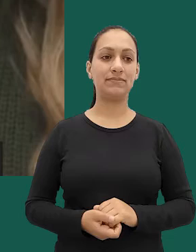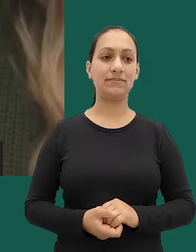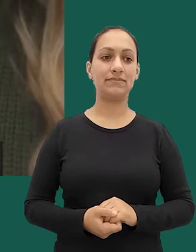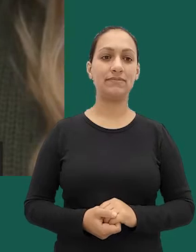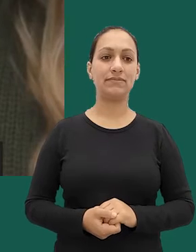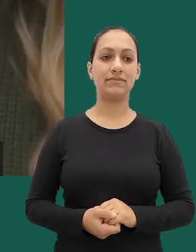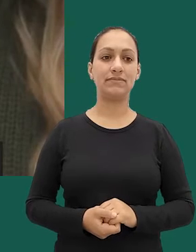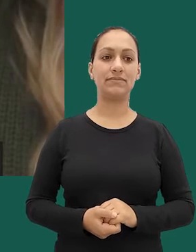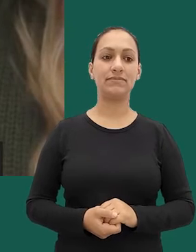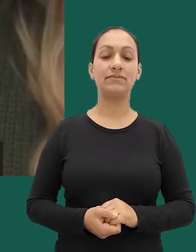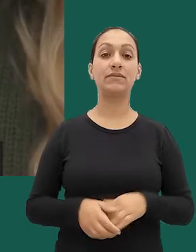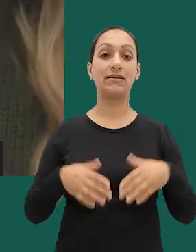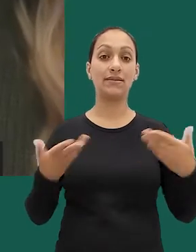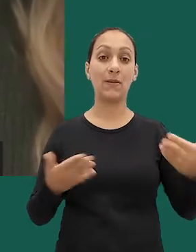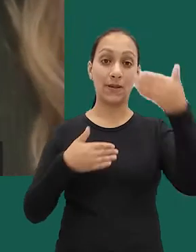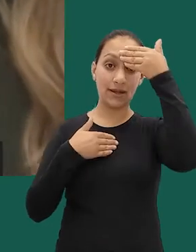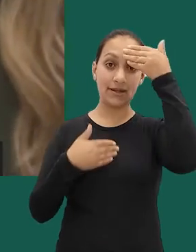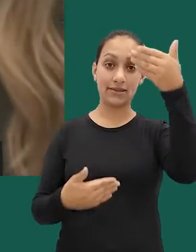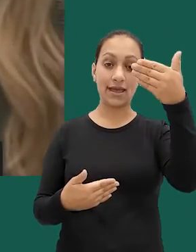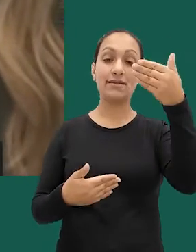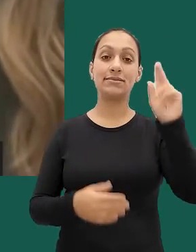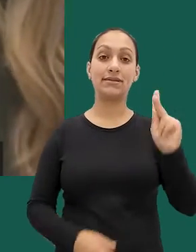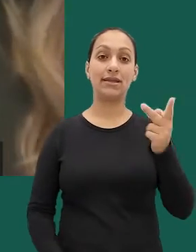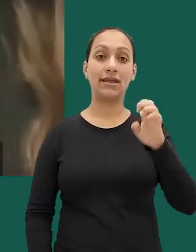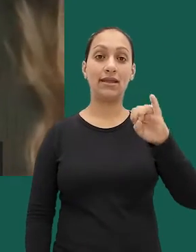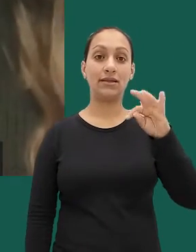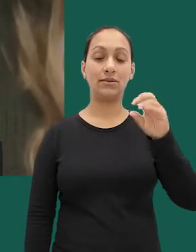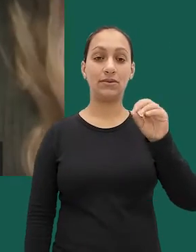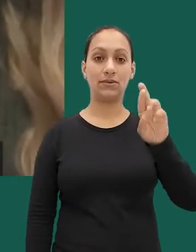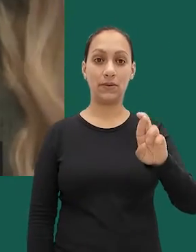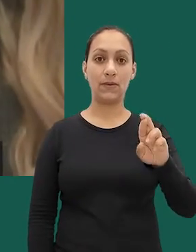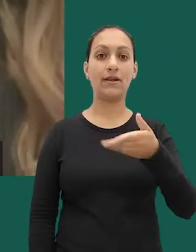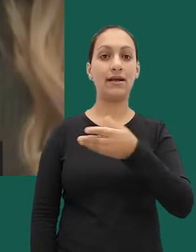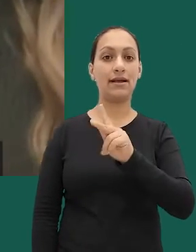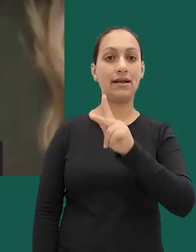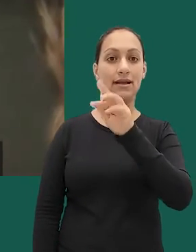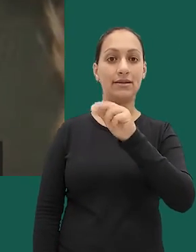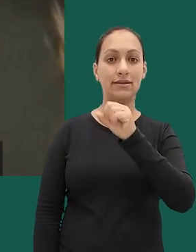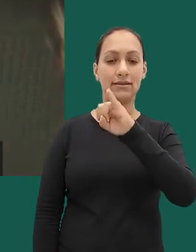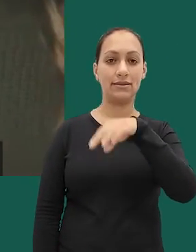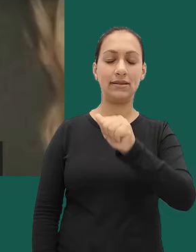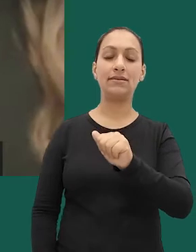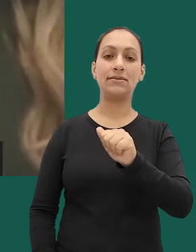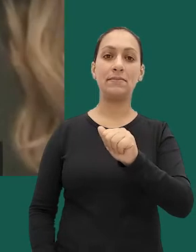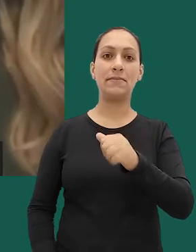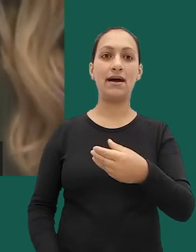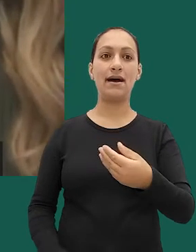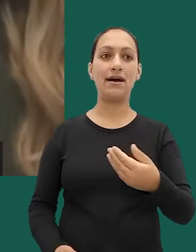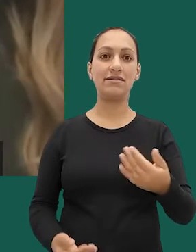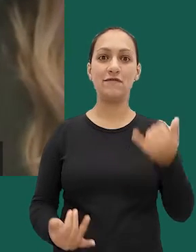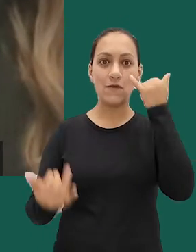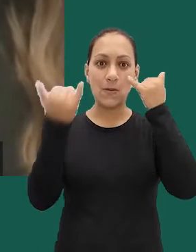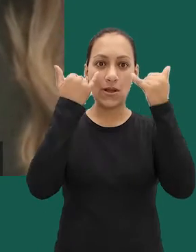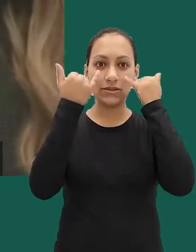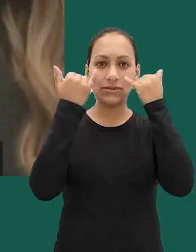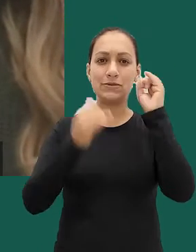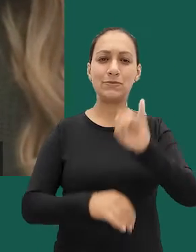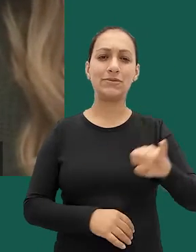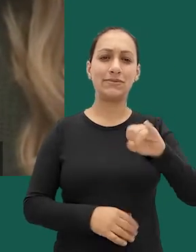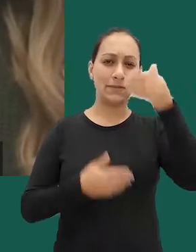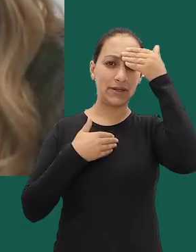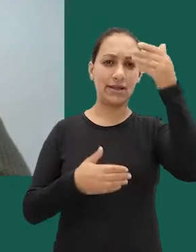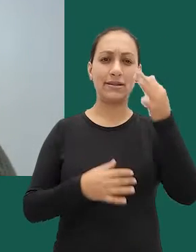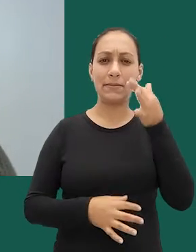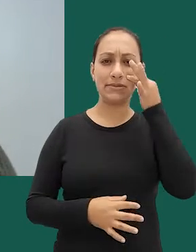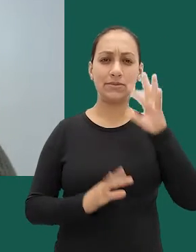Rafa. Então, a gente agradece o Heitor e a Karina por nos trazerem tantas informações relevantes e também agradecemos a presença de todos. A